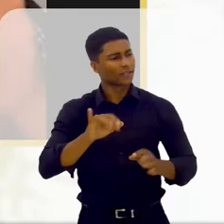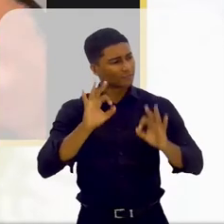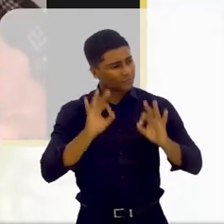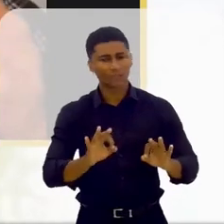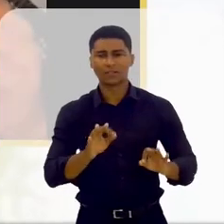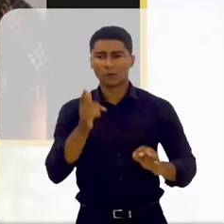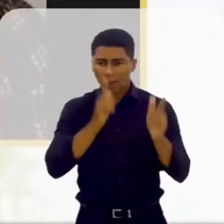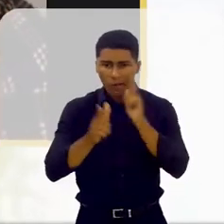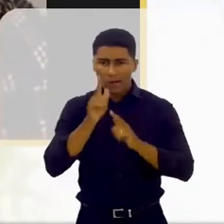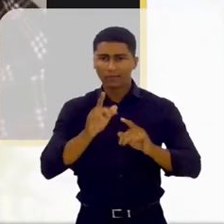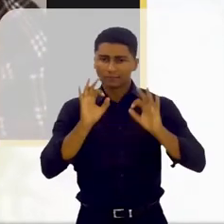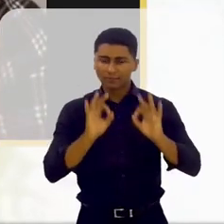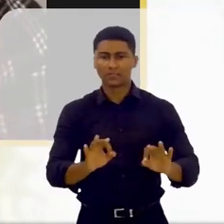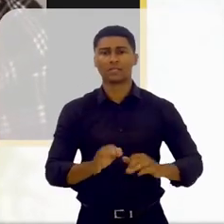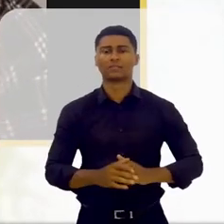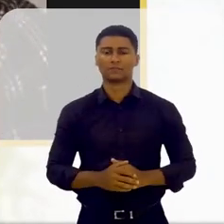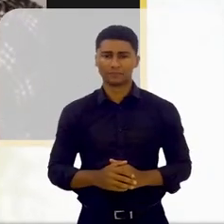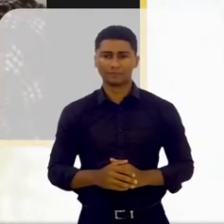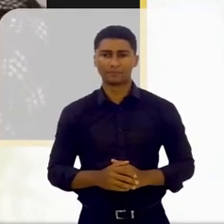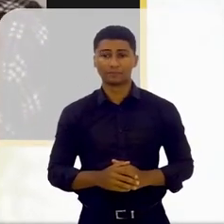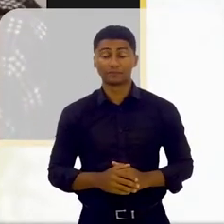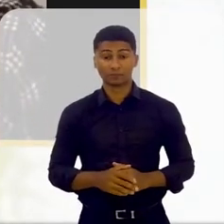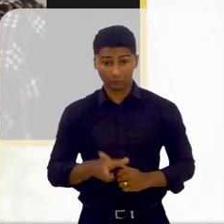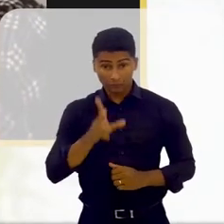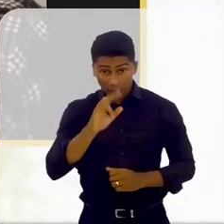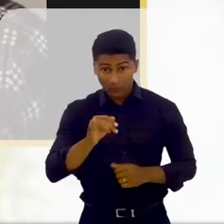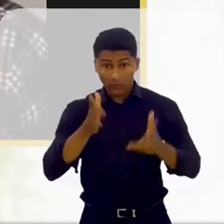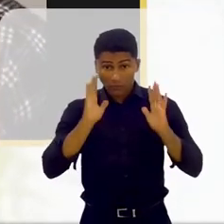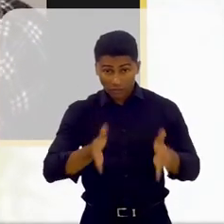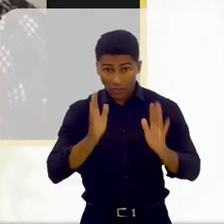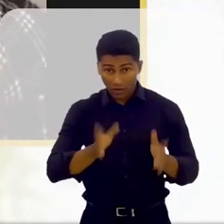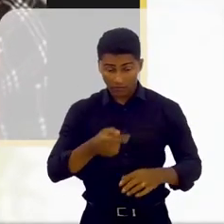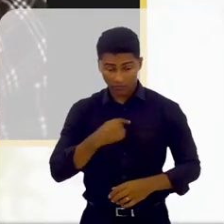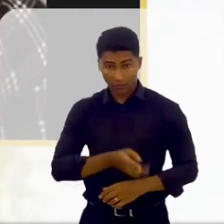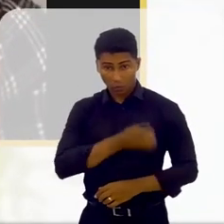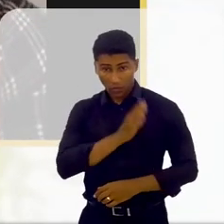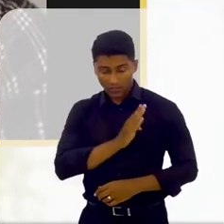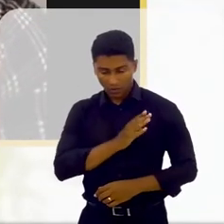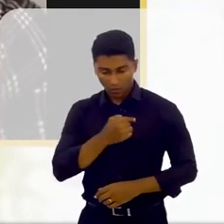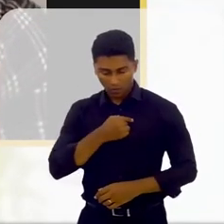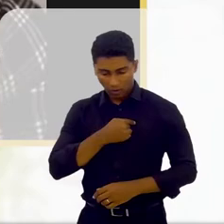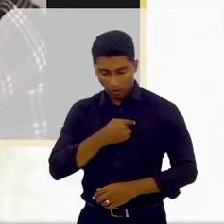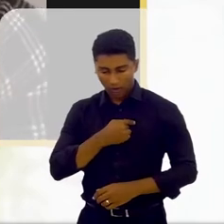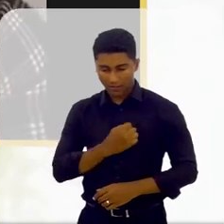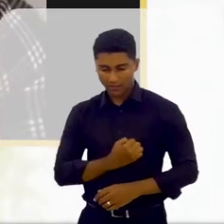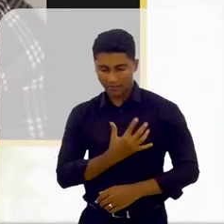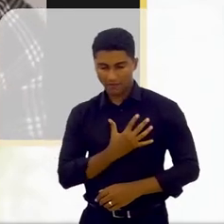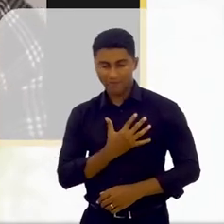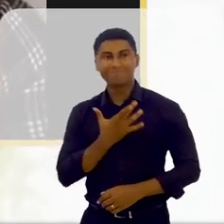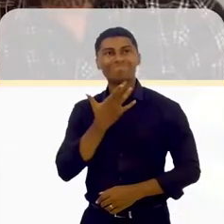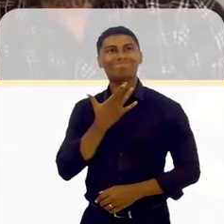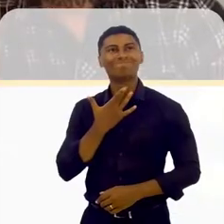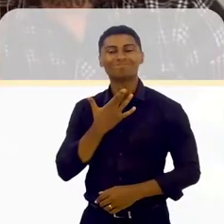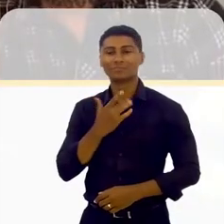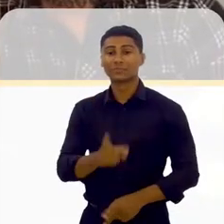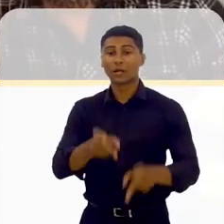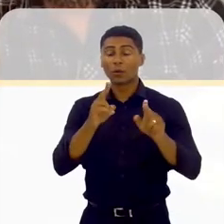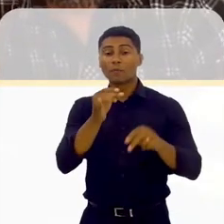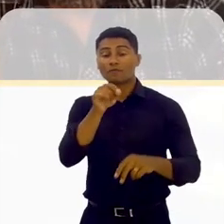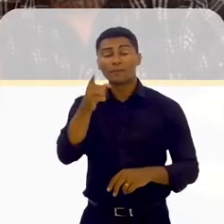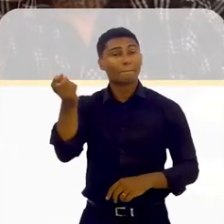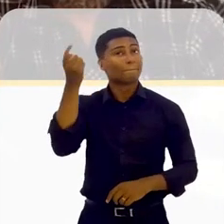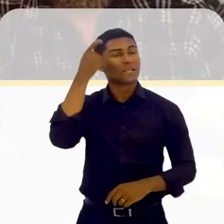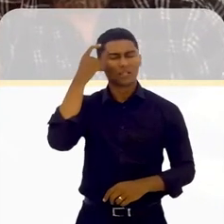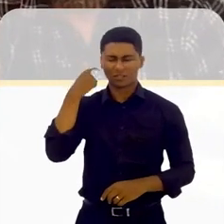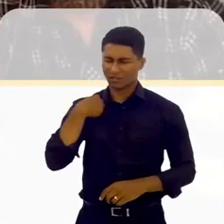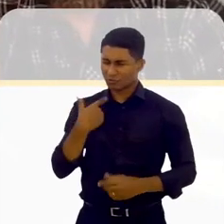certo. Se a gente fizer isso aqui, vai dar certo. Se já foi lançado no nosso coração, é porque já era. Já era. É a mesma coisa quando você fala, pô, eu tô pensando em